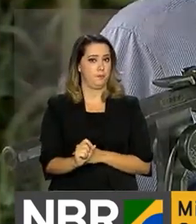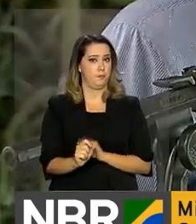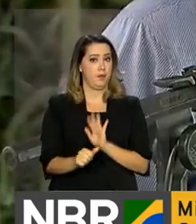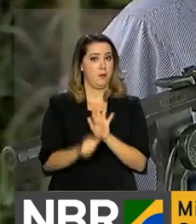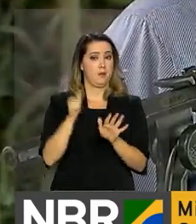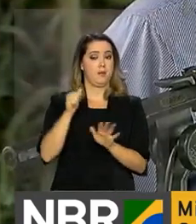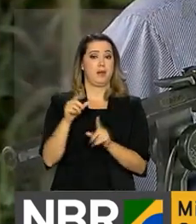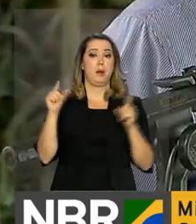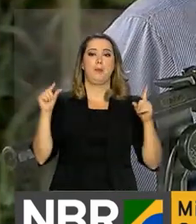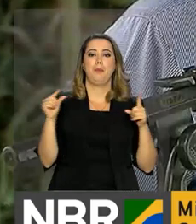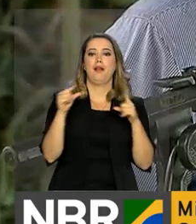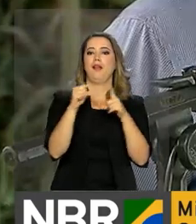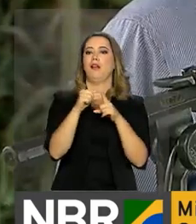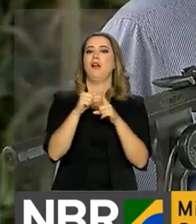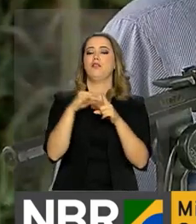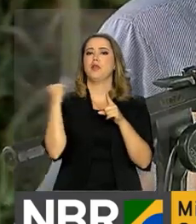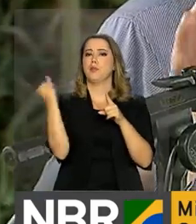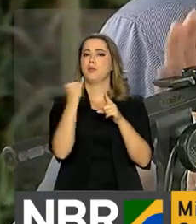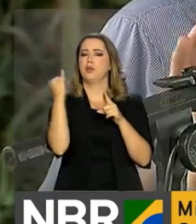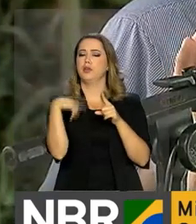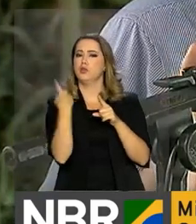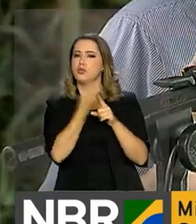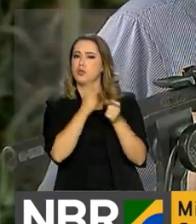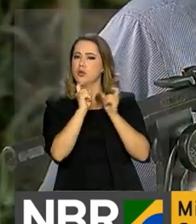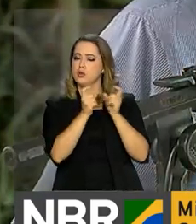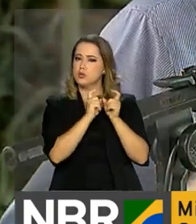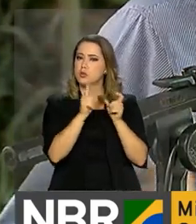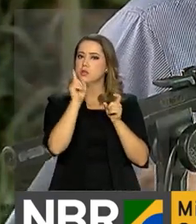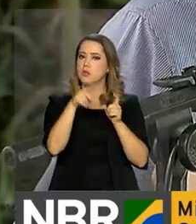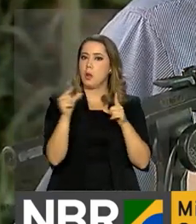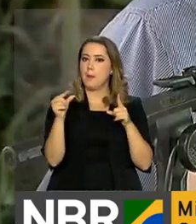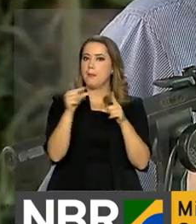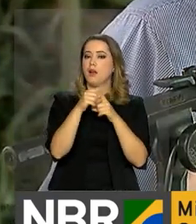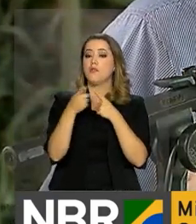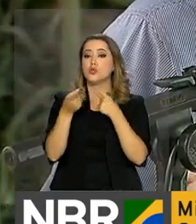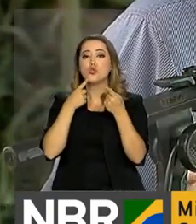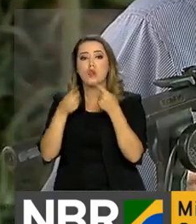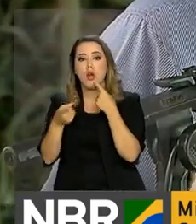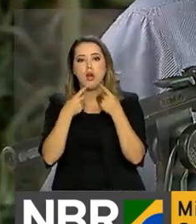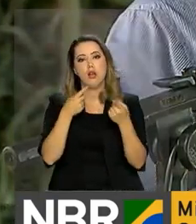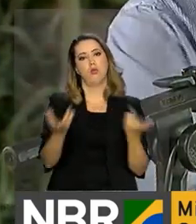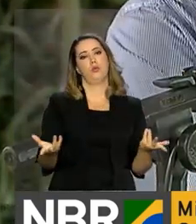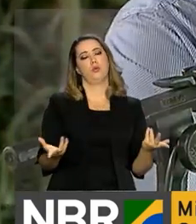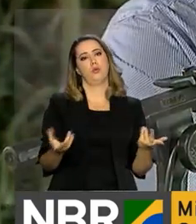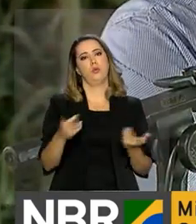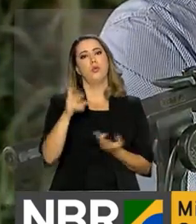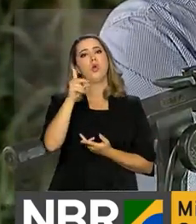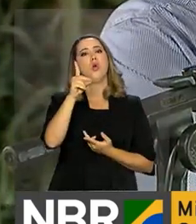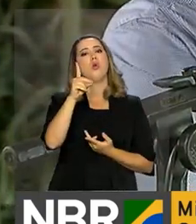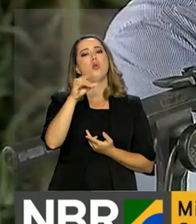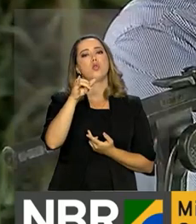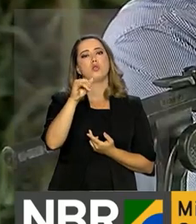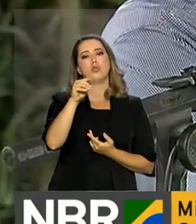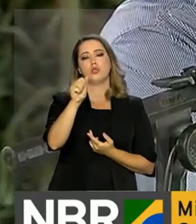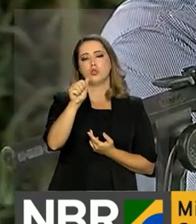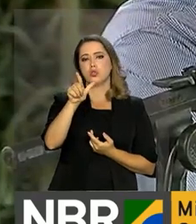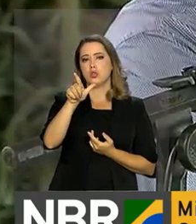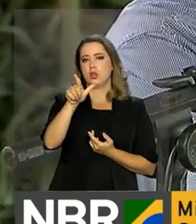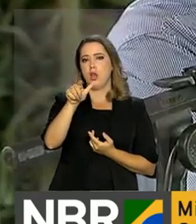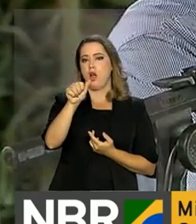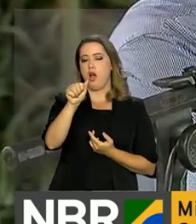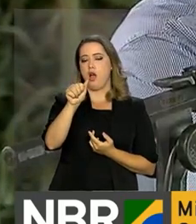a primeira palavra-chave, digamos assim, da nossa gestão é a palavra diálogo. E a palavra diálogo é que